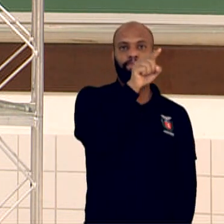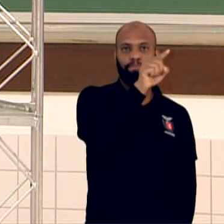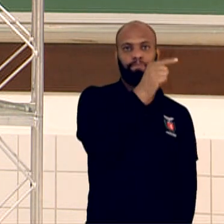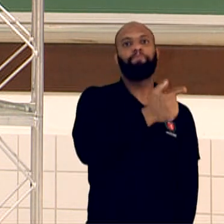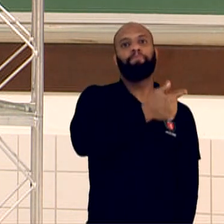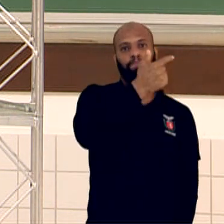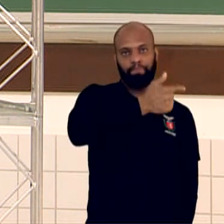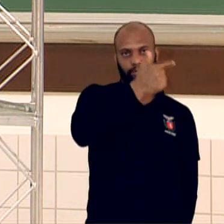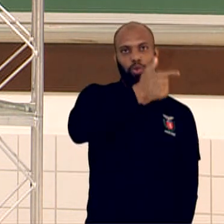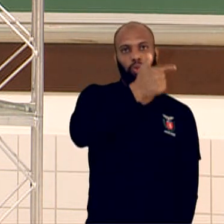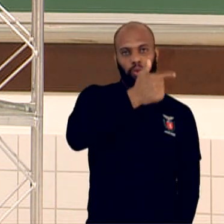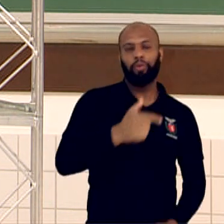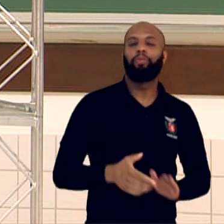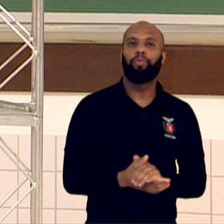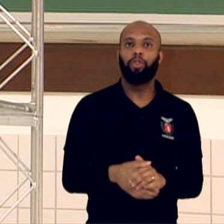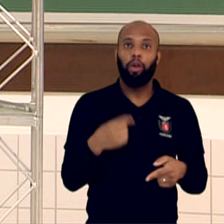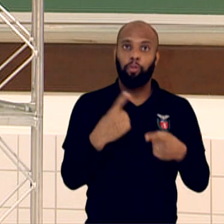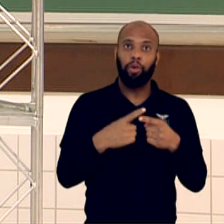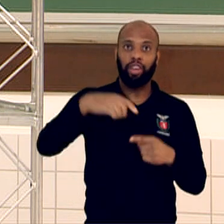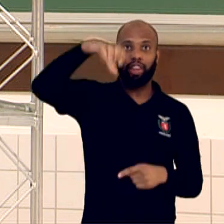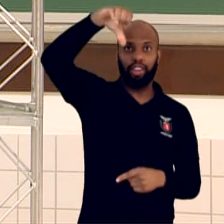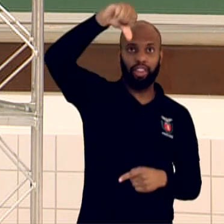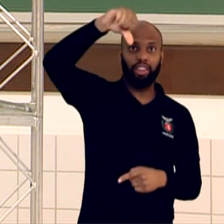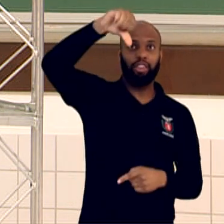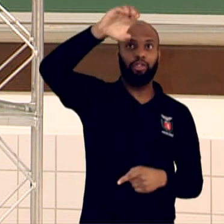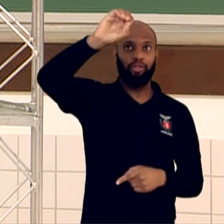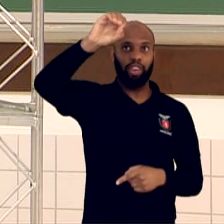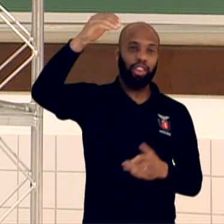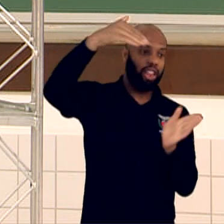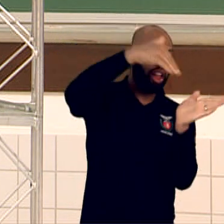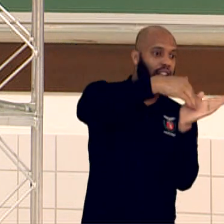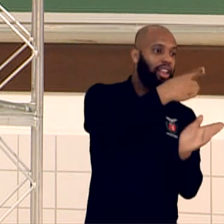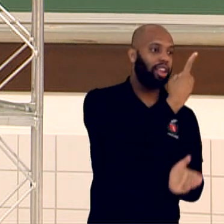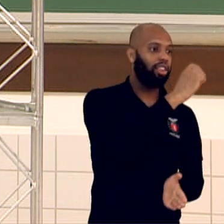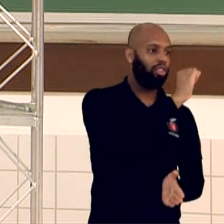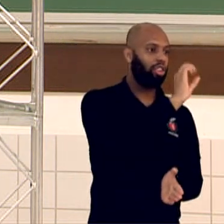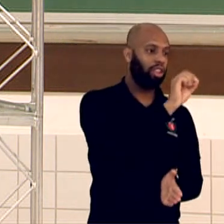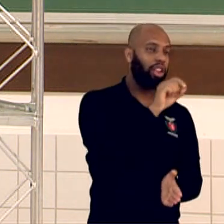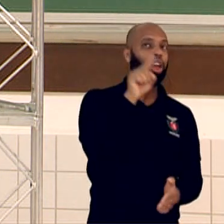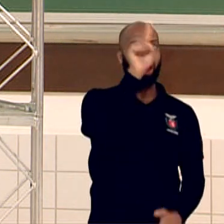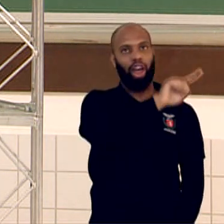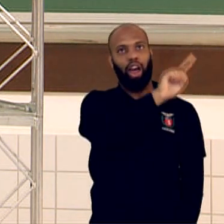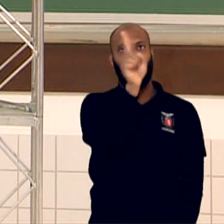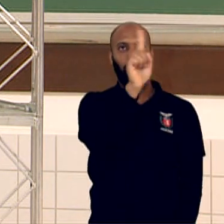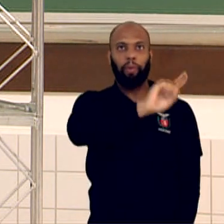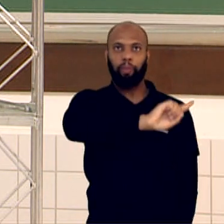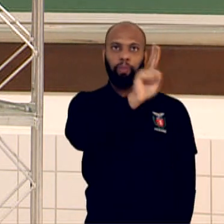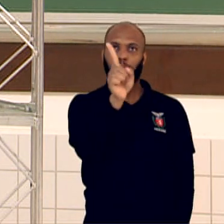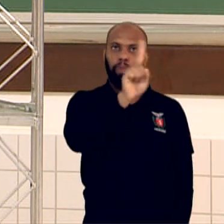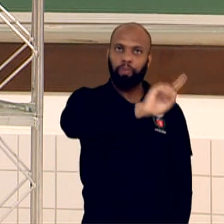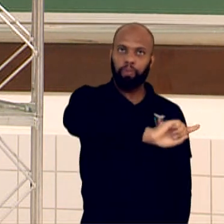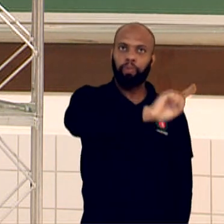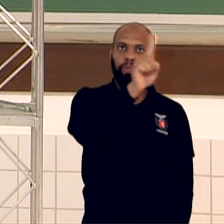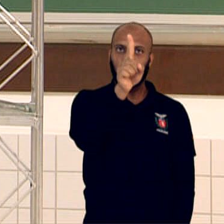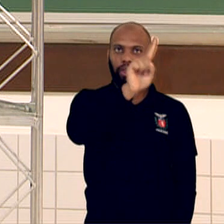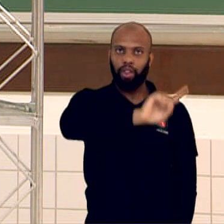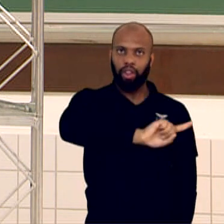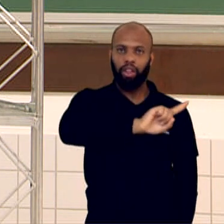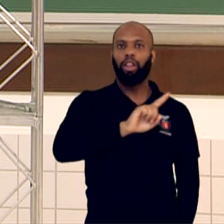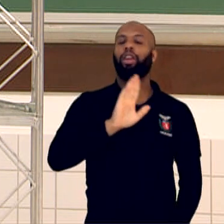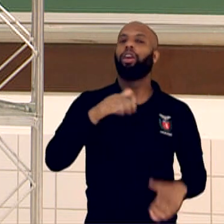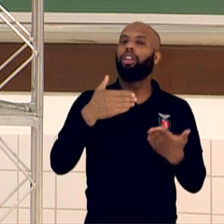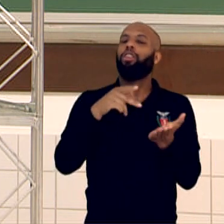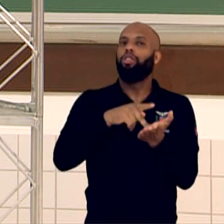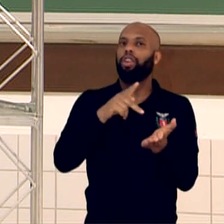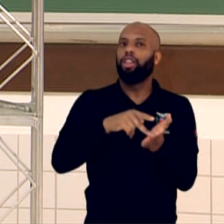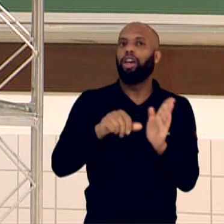quadrante? No segundo quadrante, né? Conforme a afirmação. Então, a primeira afirmação é